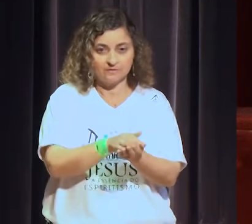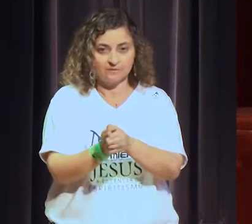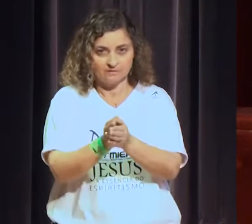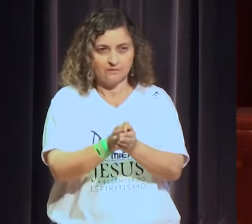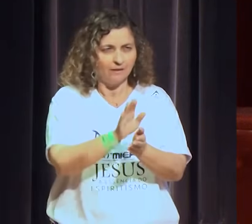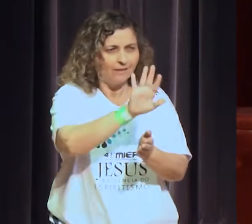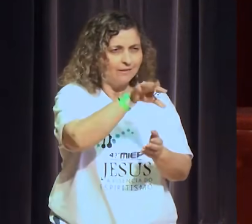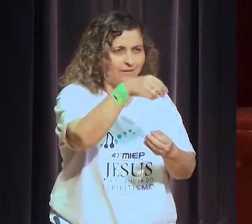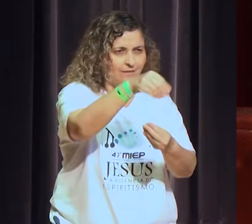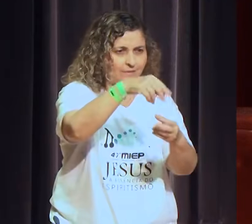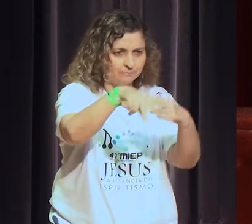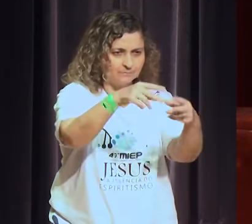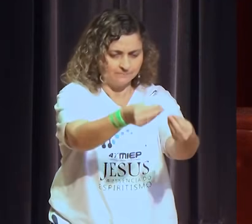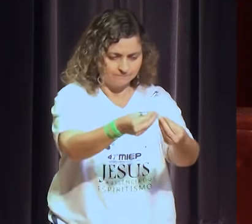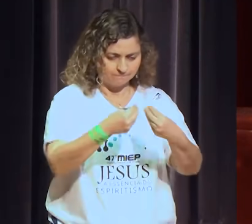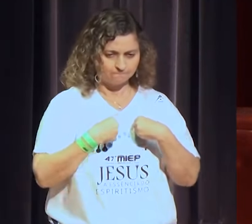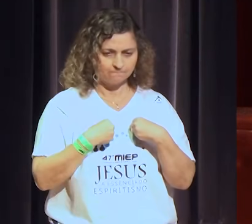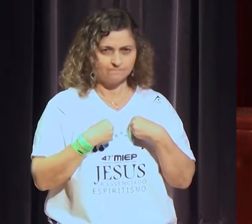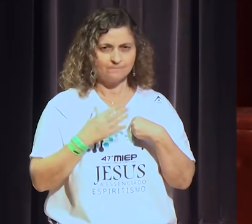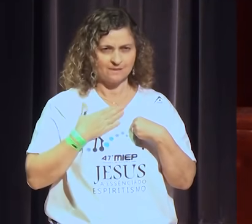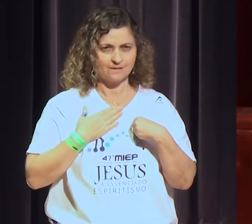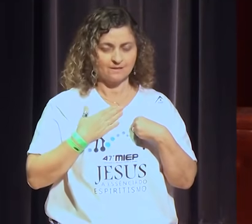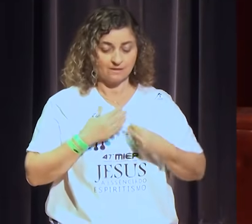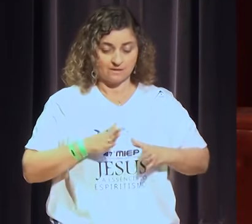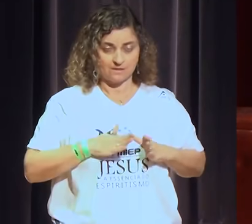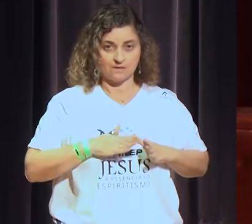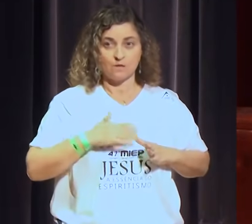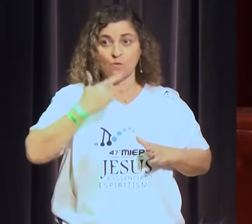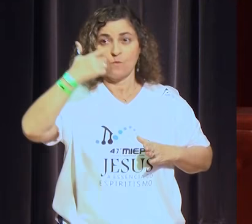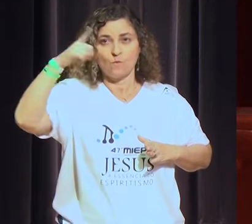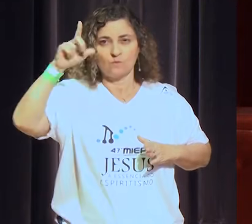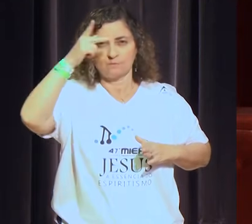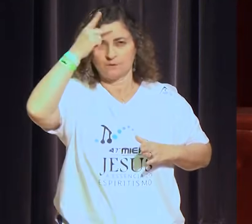Dá uma farinha de tapioca para mim e